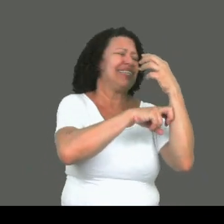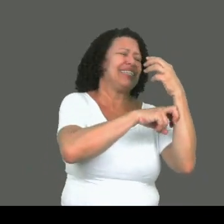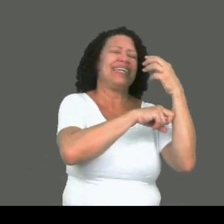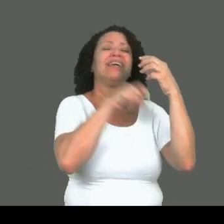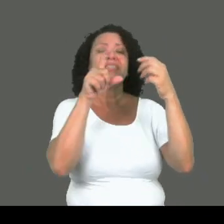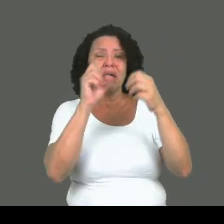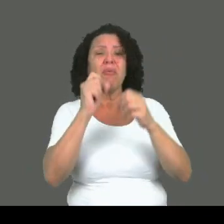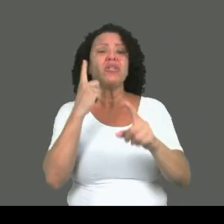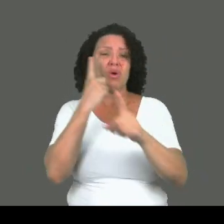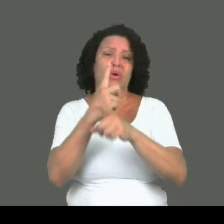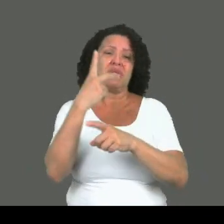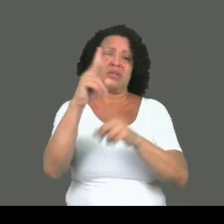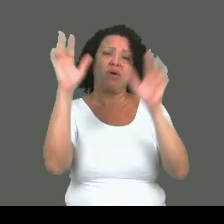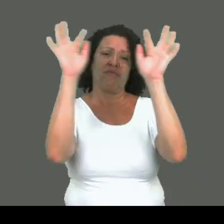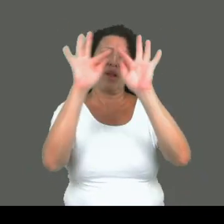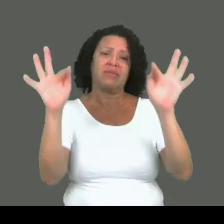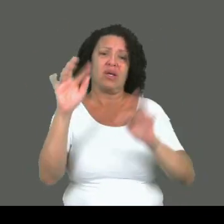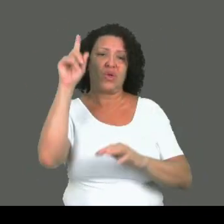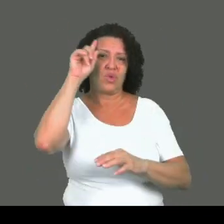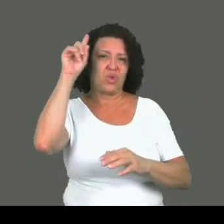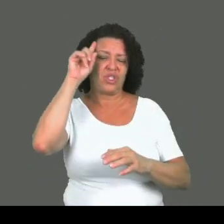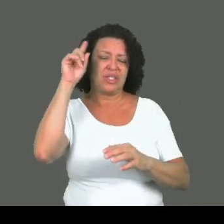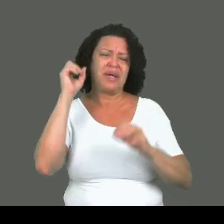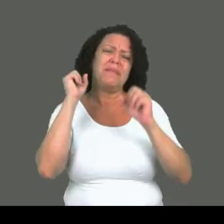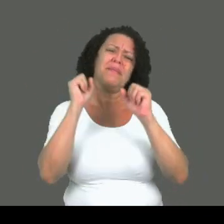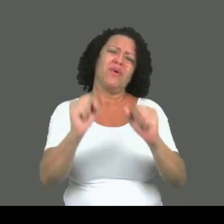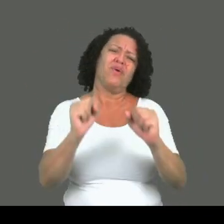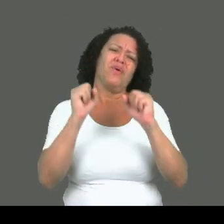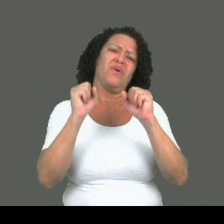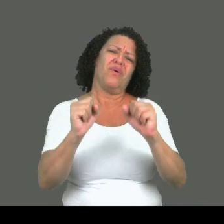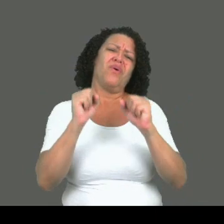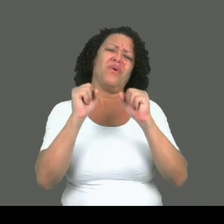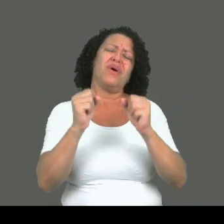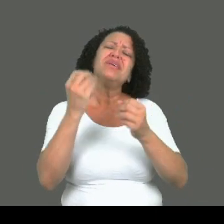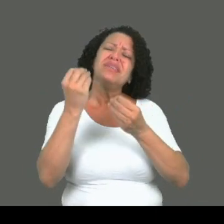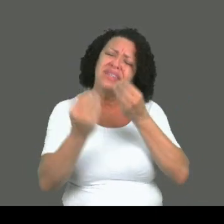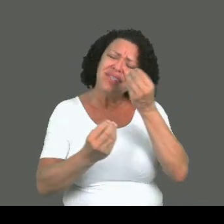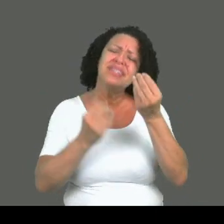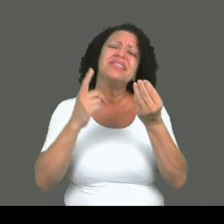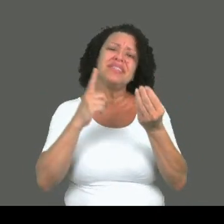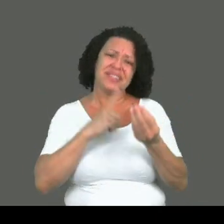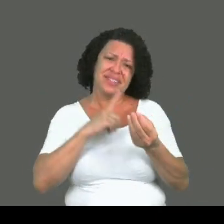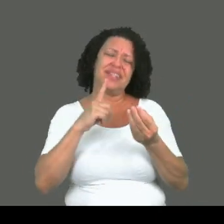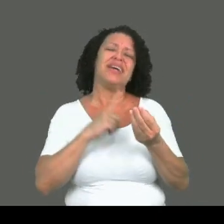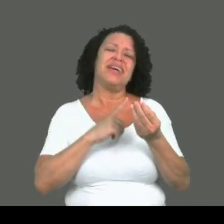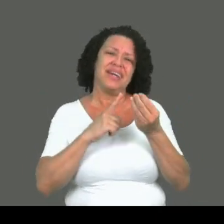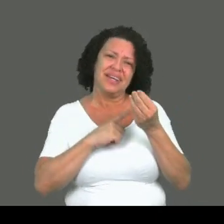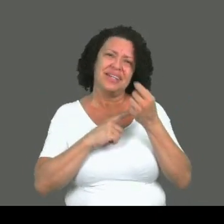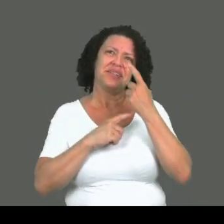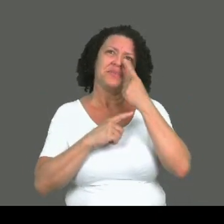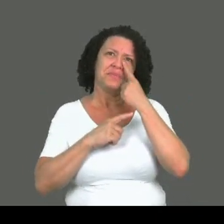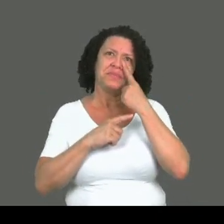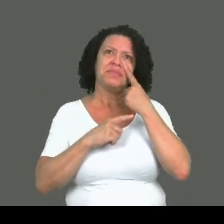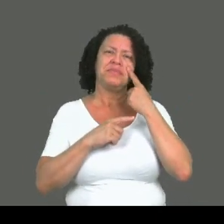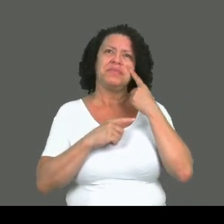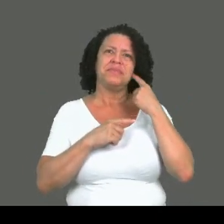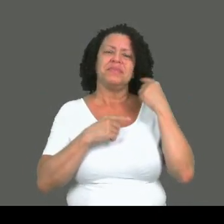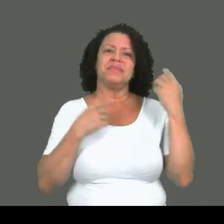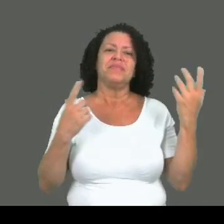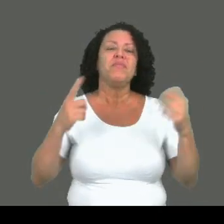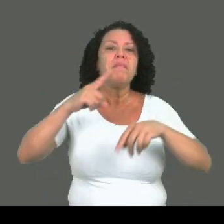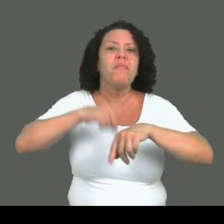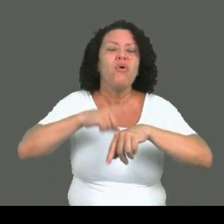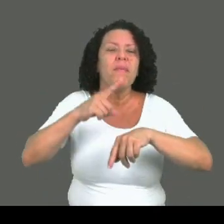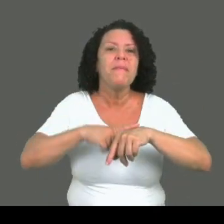nossa felicidade no nosso dia a dia. A gente tem como, por maior que seja o